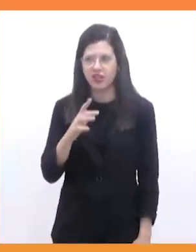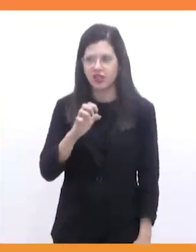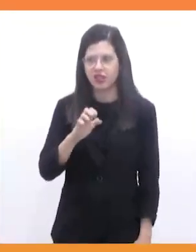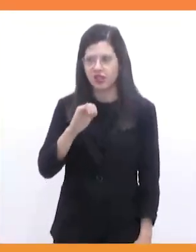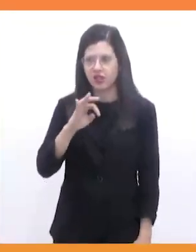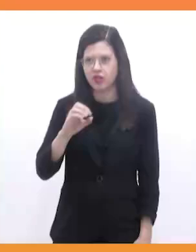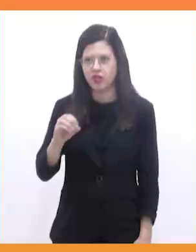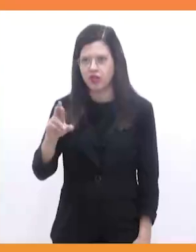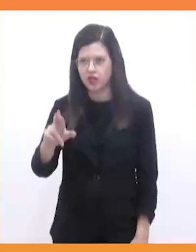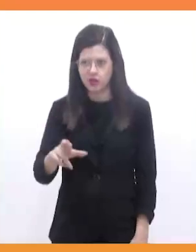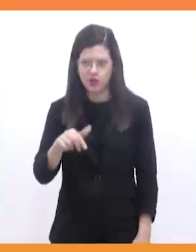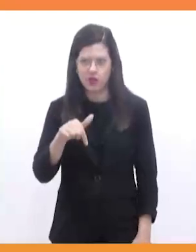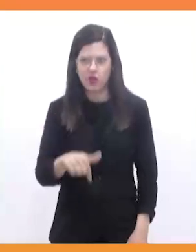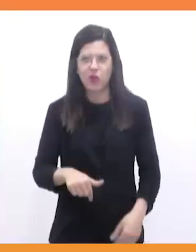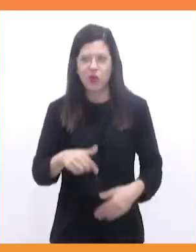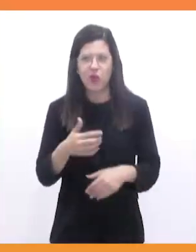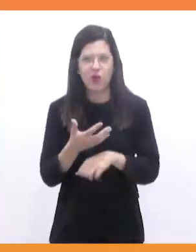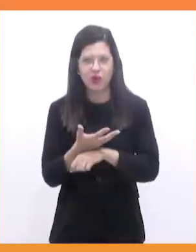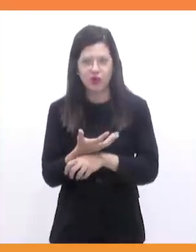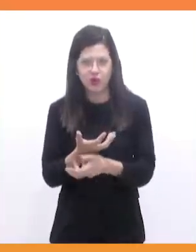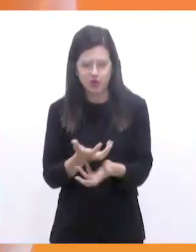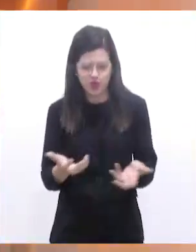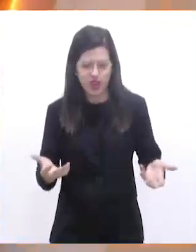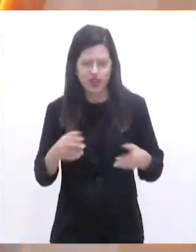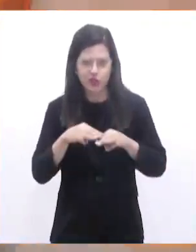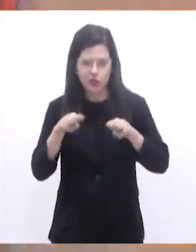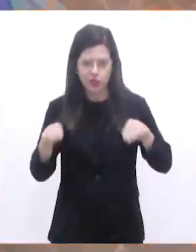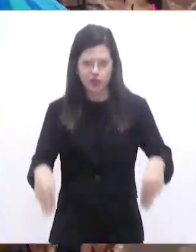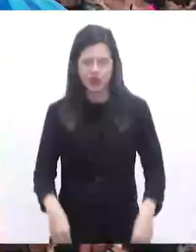da Pequena África, nos jardins do museu.